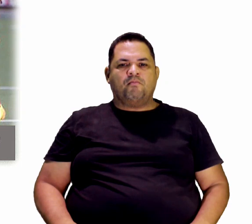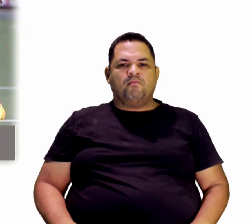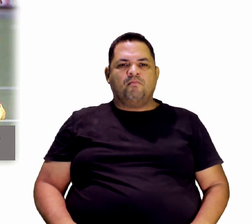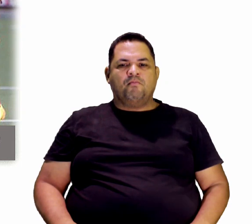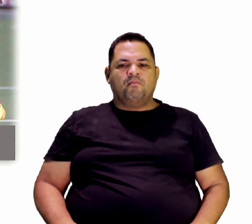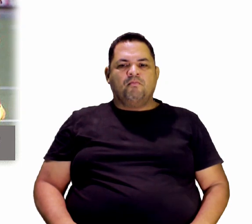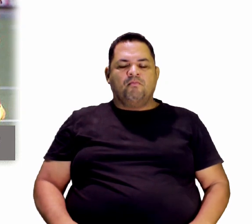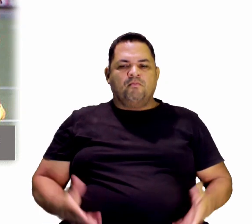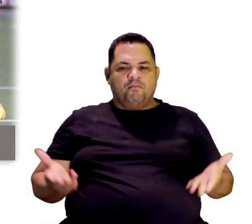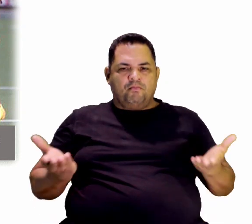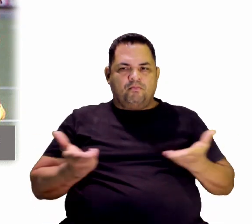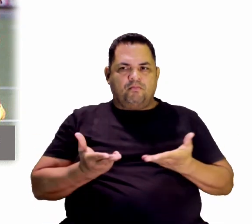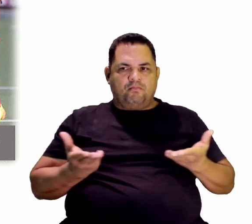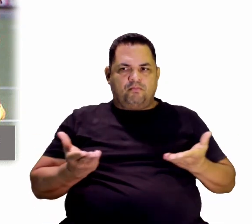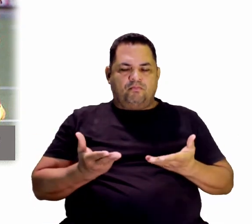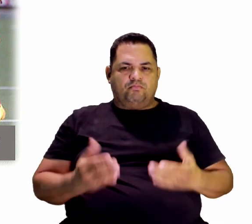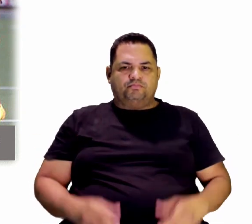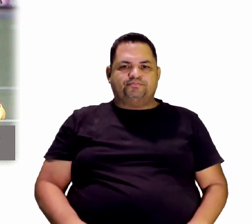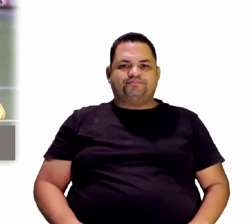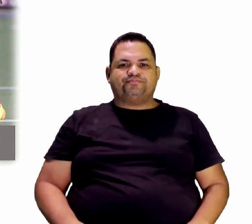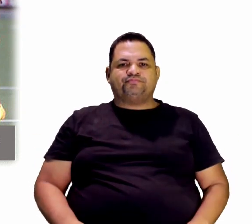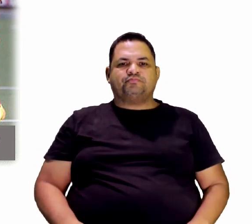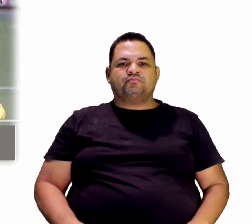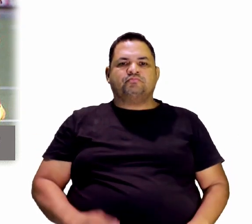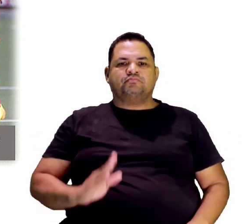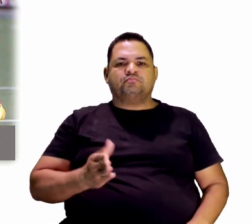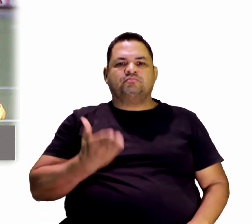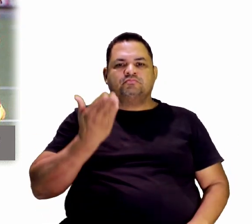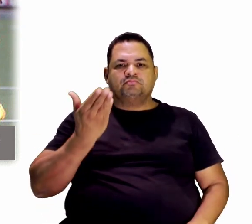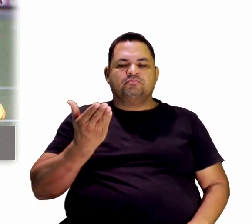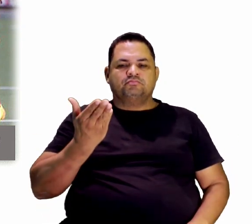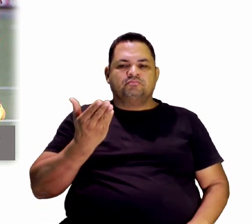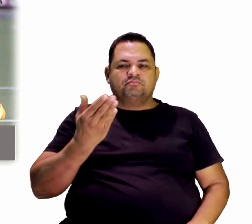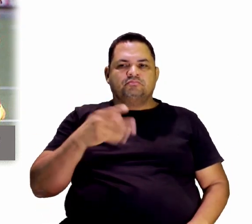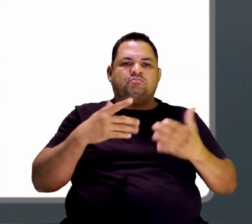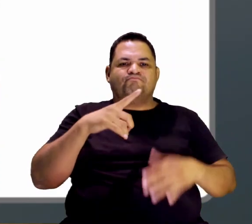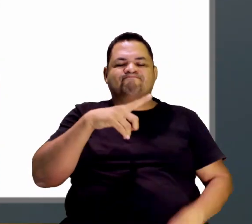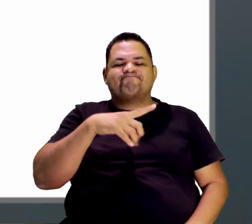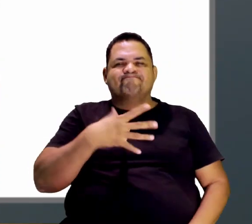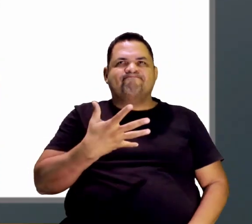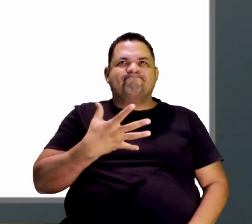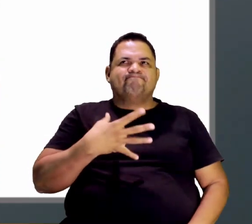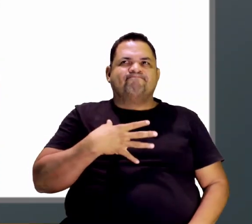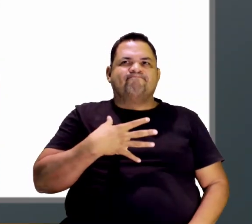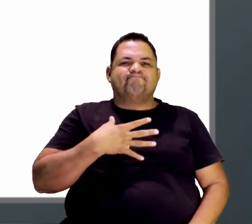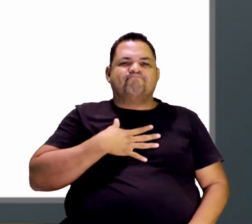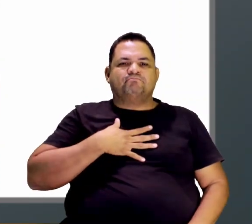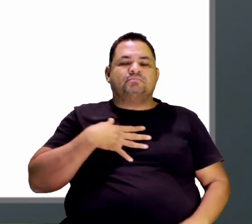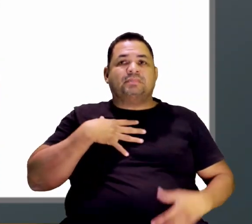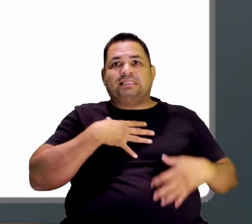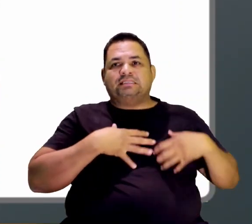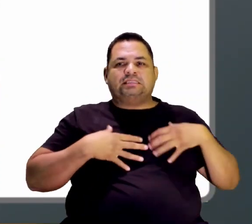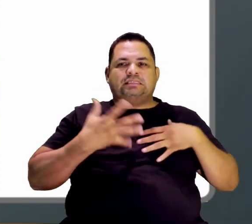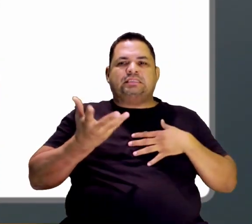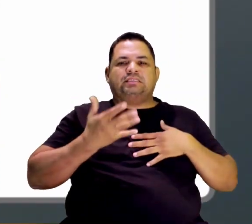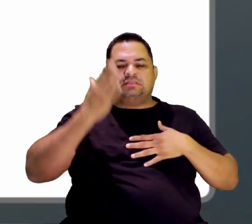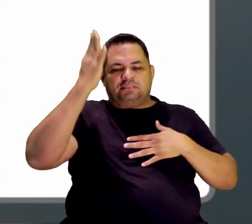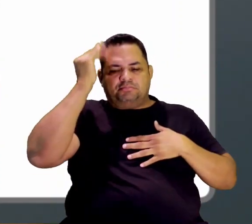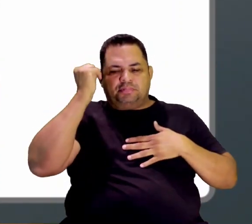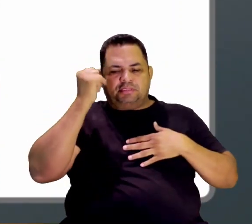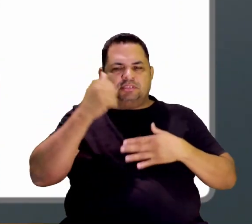de trabalho de fortalecimento, né, de melhora de qualidade de vida. Então a gente percebe através desses esportes também isso.